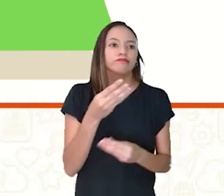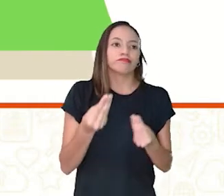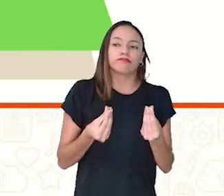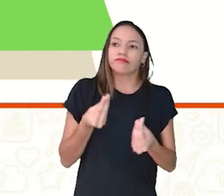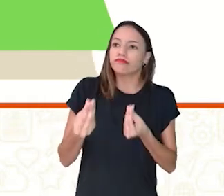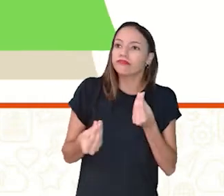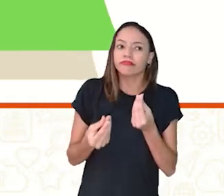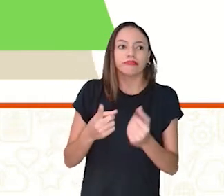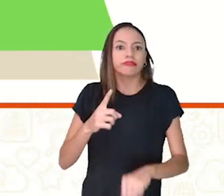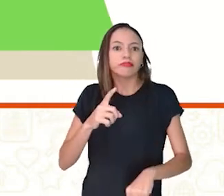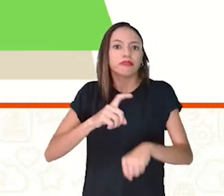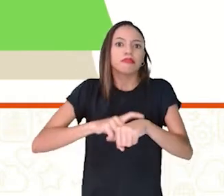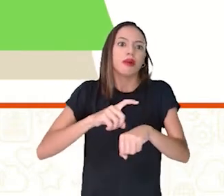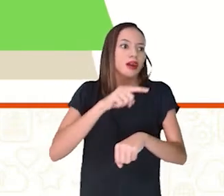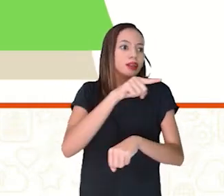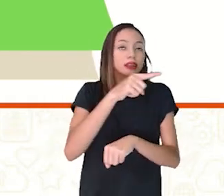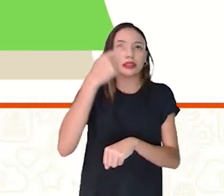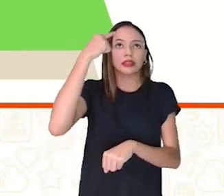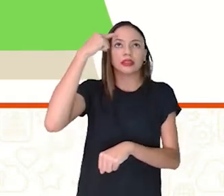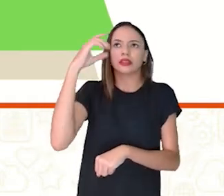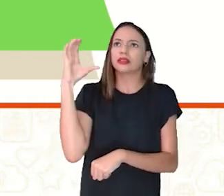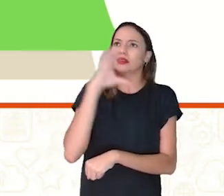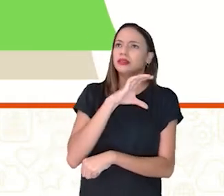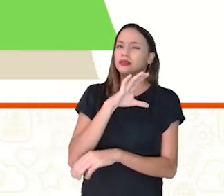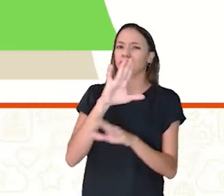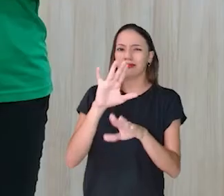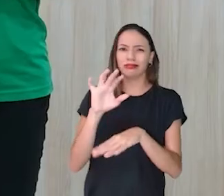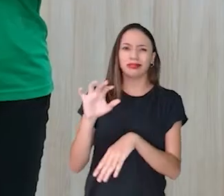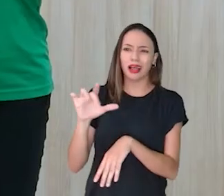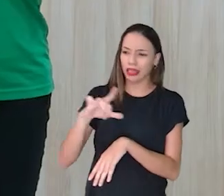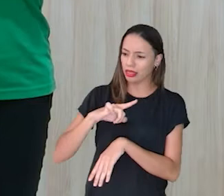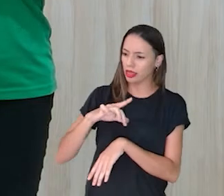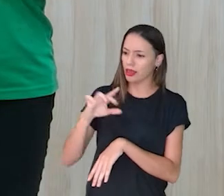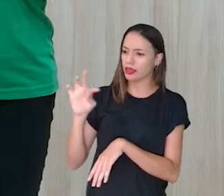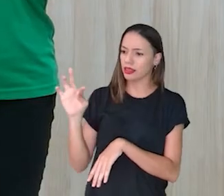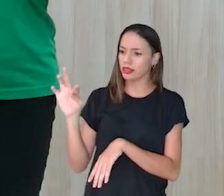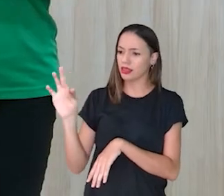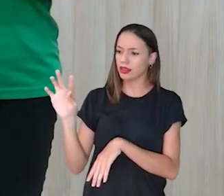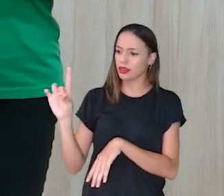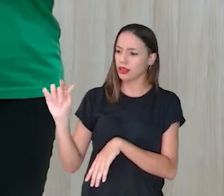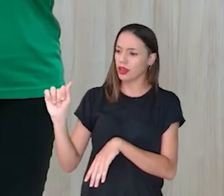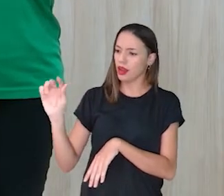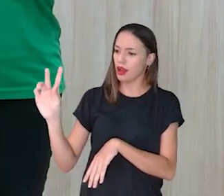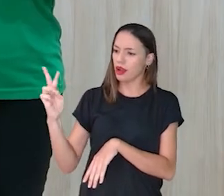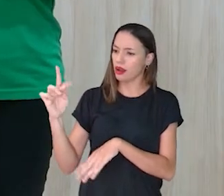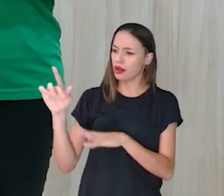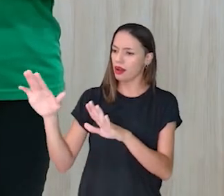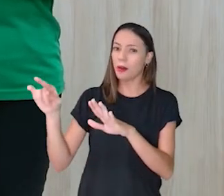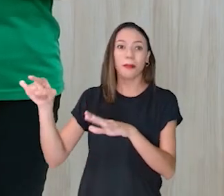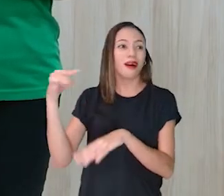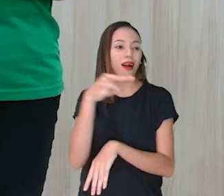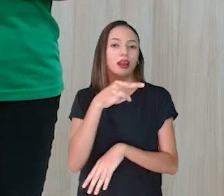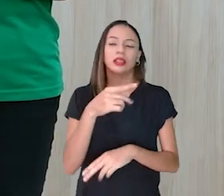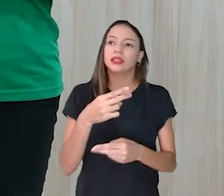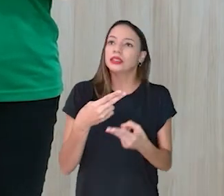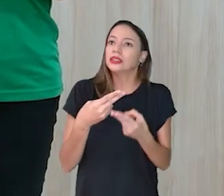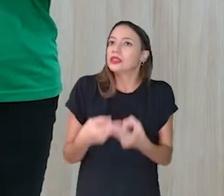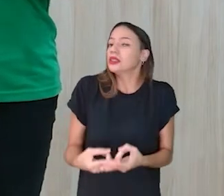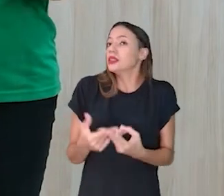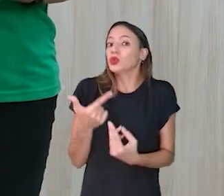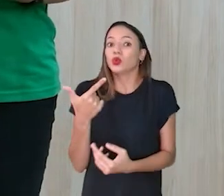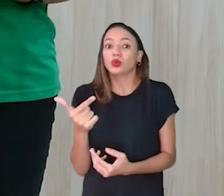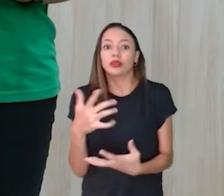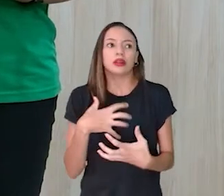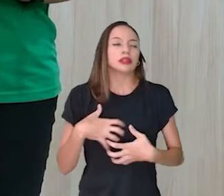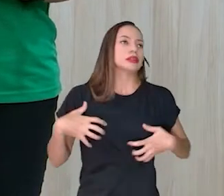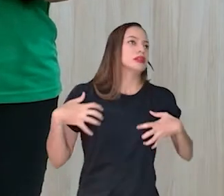pensamento acelerado, mas ele não é TDAH ou ele é TDAH, mas ele está com aquela impaciência, com aquela agitação. O que